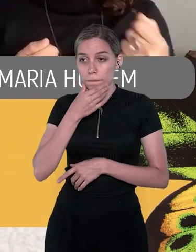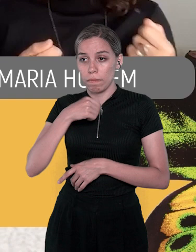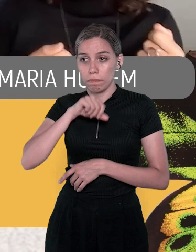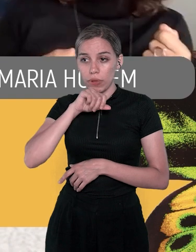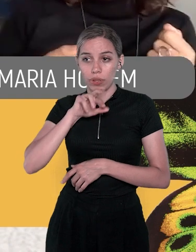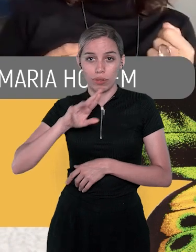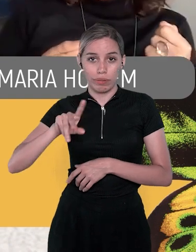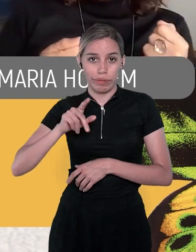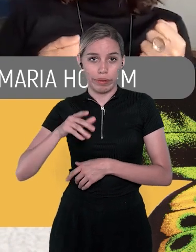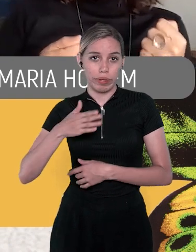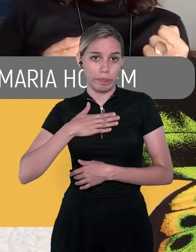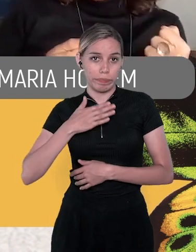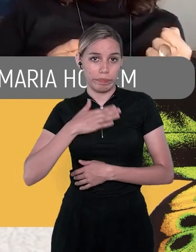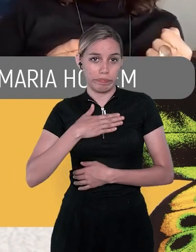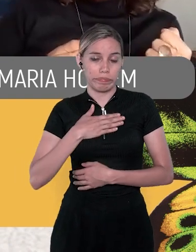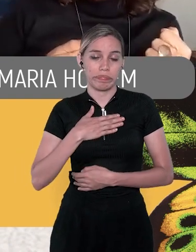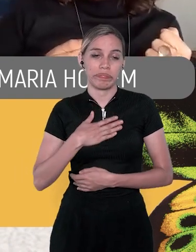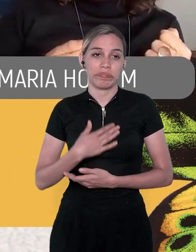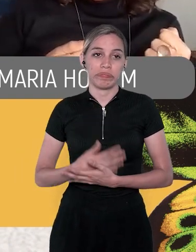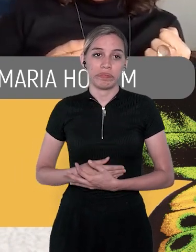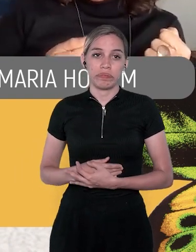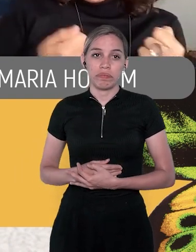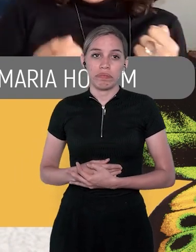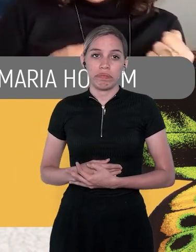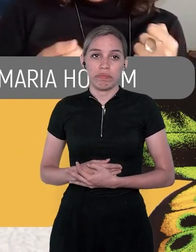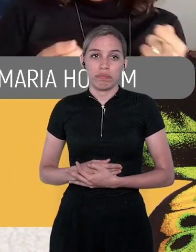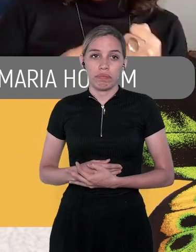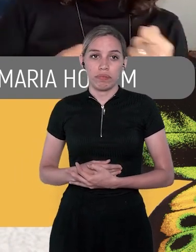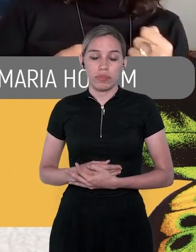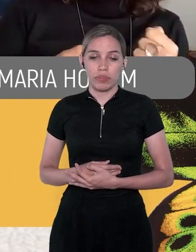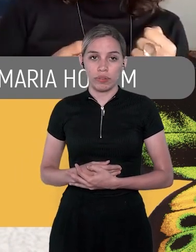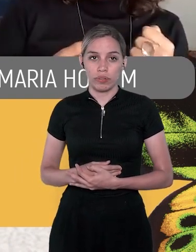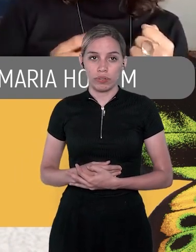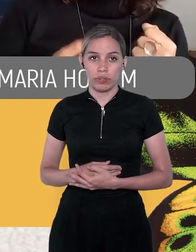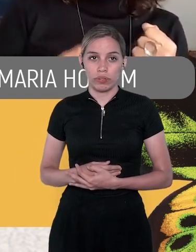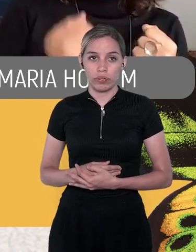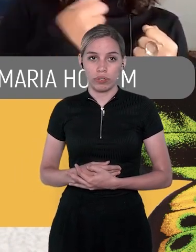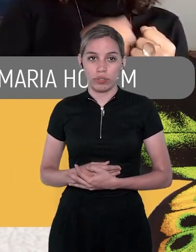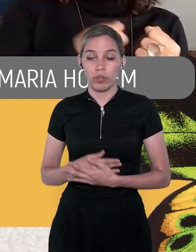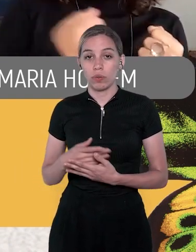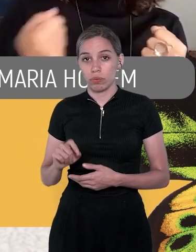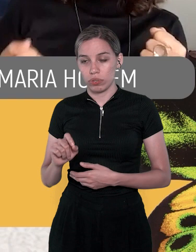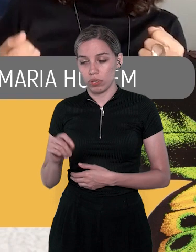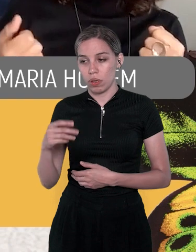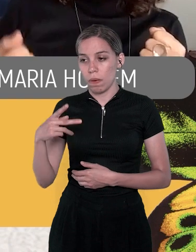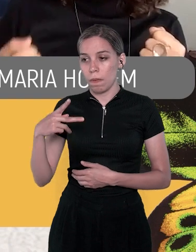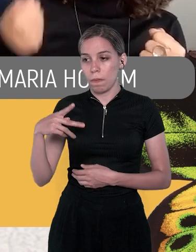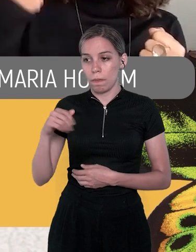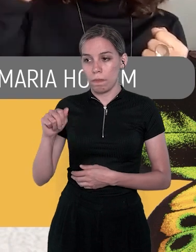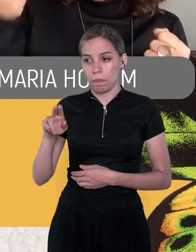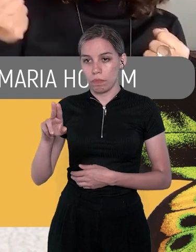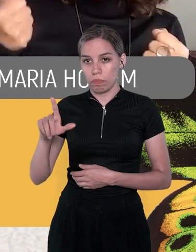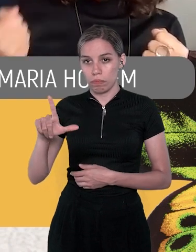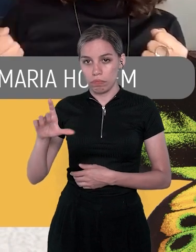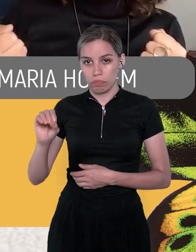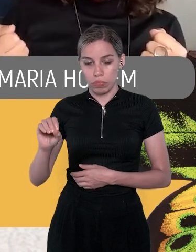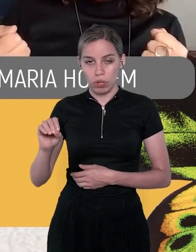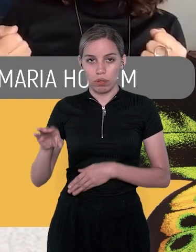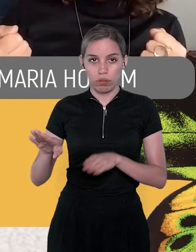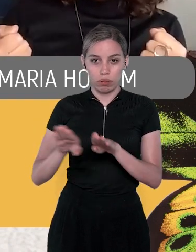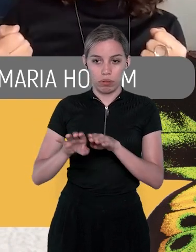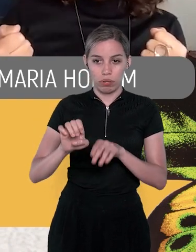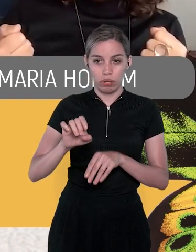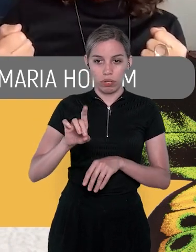isso é Paulo, em poucas linhas, e Eduardo se identifica com o